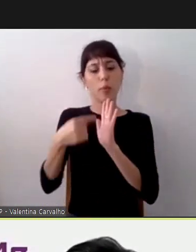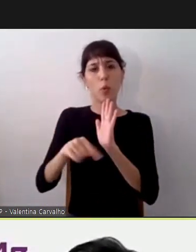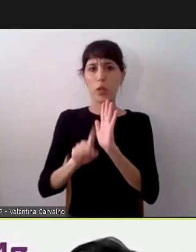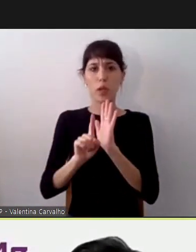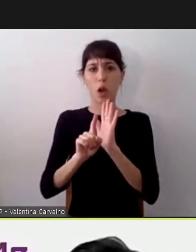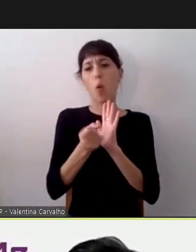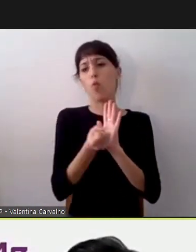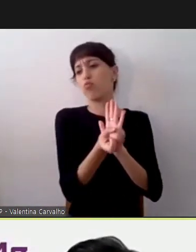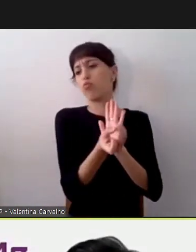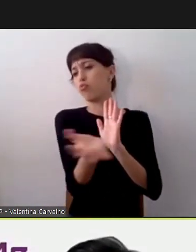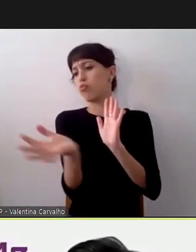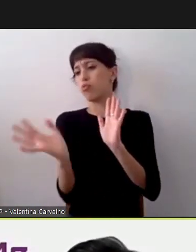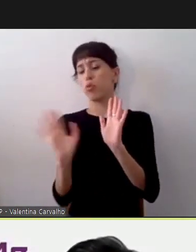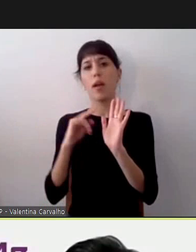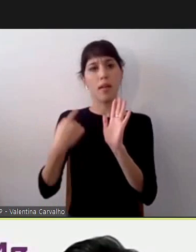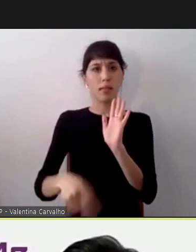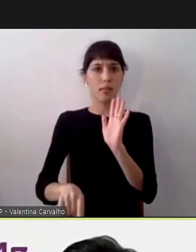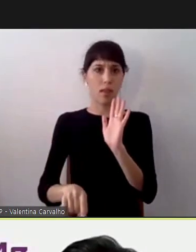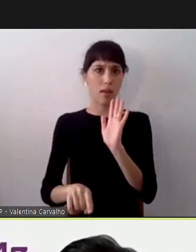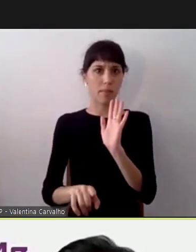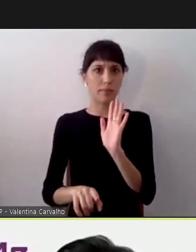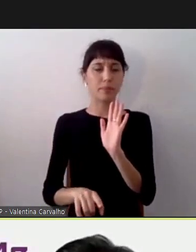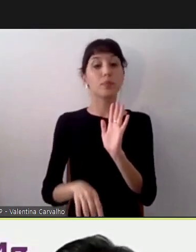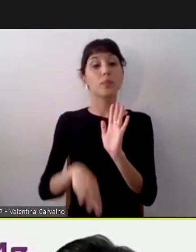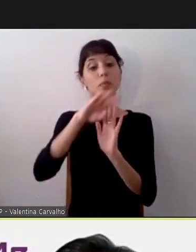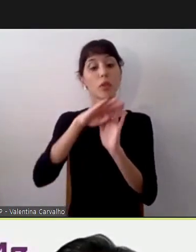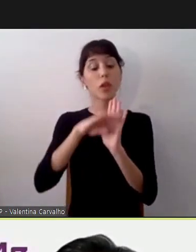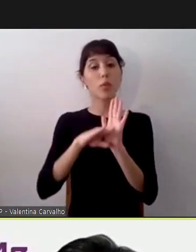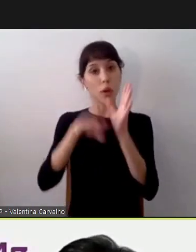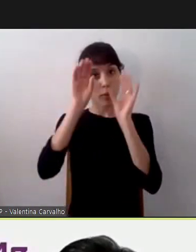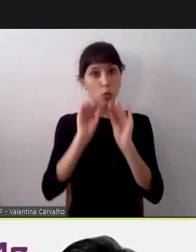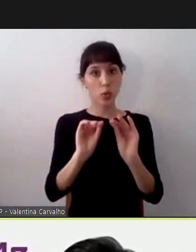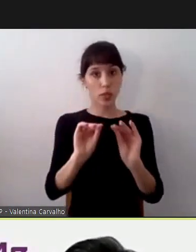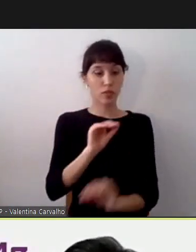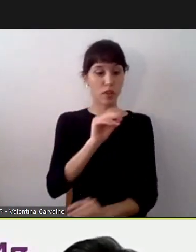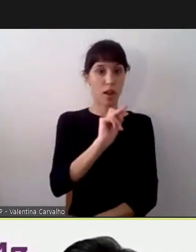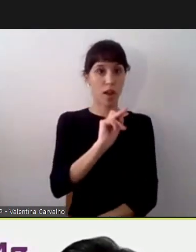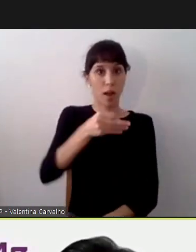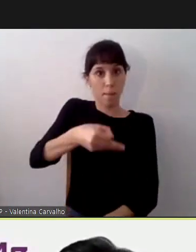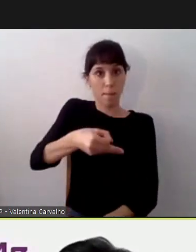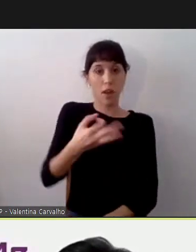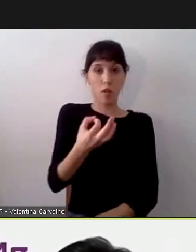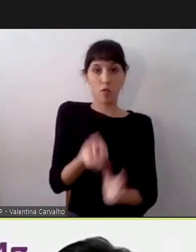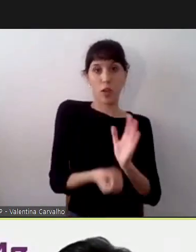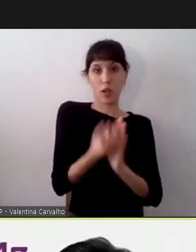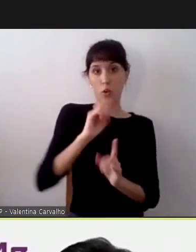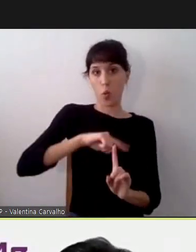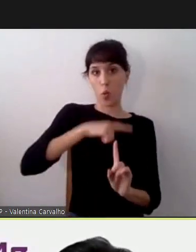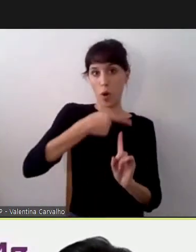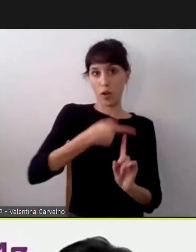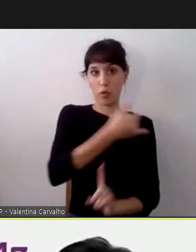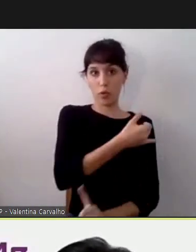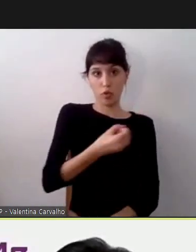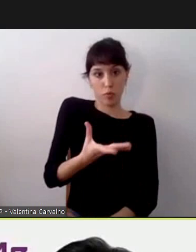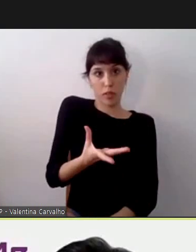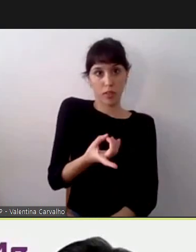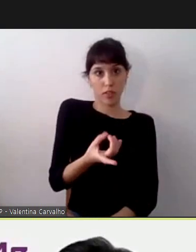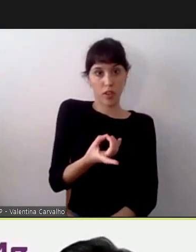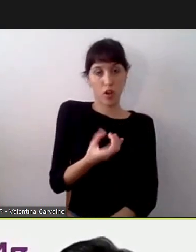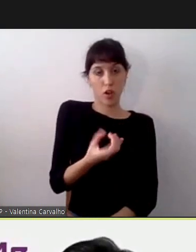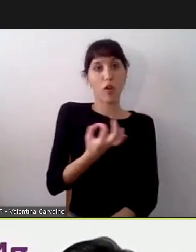e de resiliência. O programa Qualifica AP, criado em 2019, correspondeu a